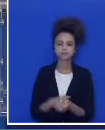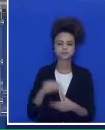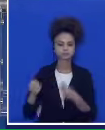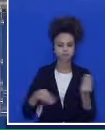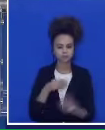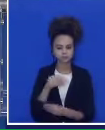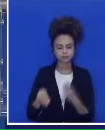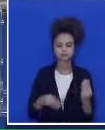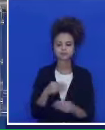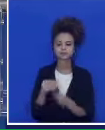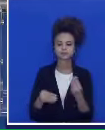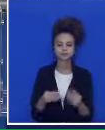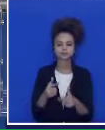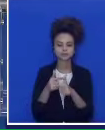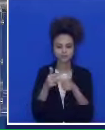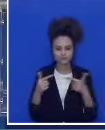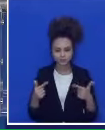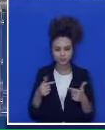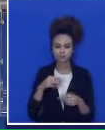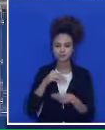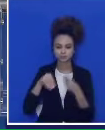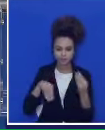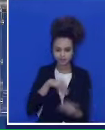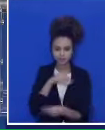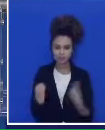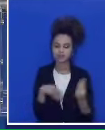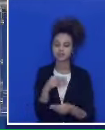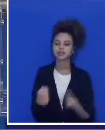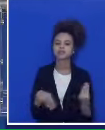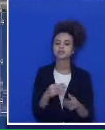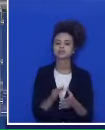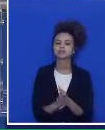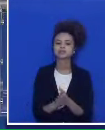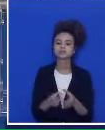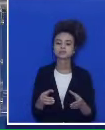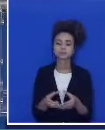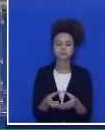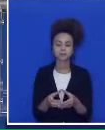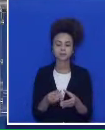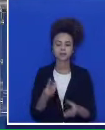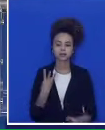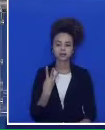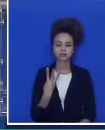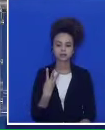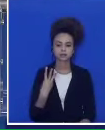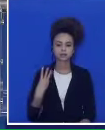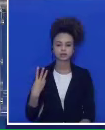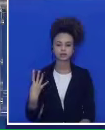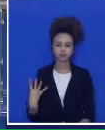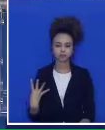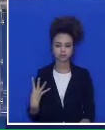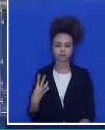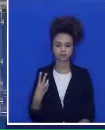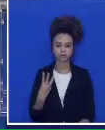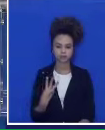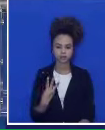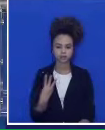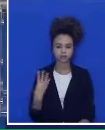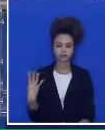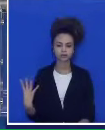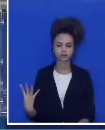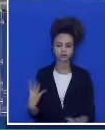Globo girando, a sua sorte está girando. Qual será o próximo número sorteado? É bola 34, bola